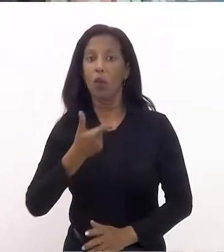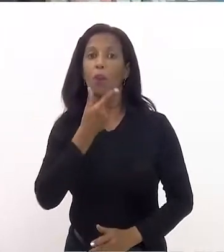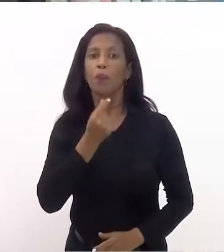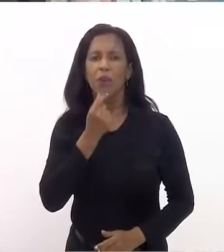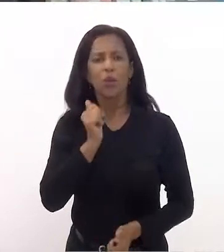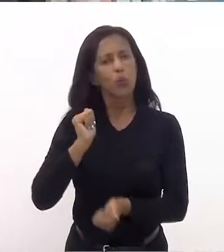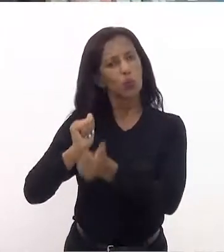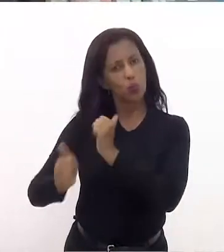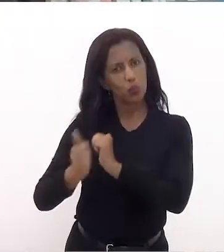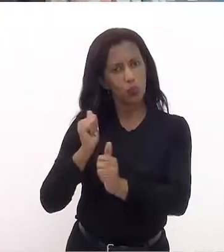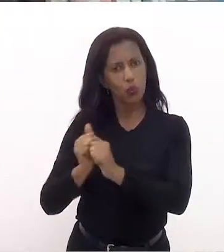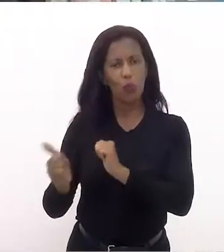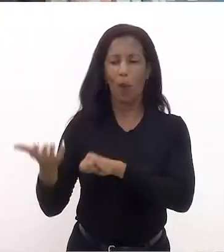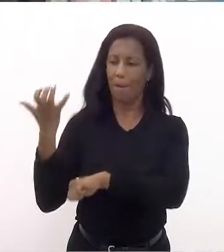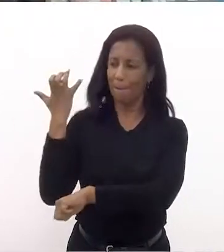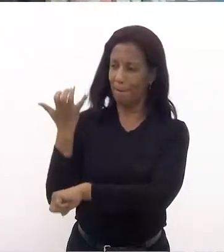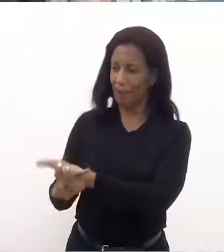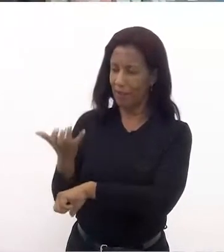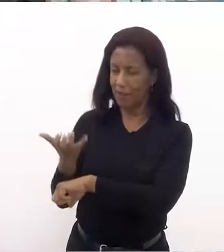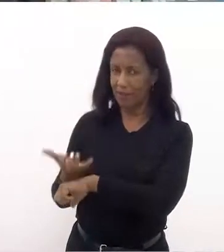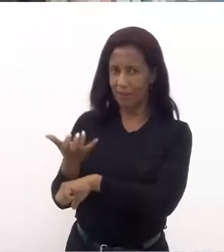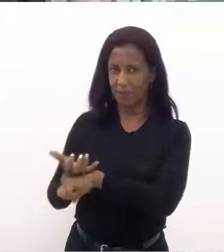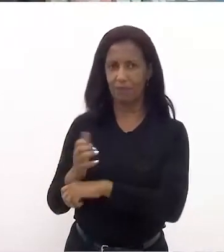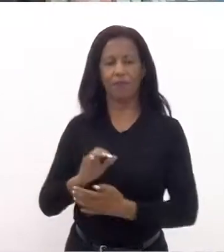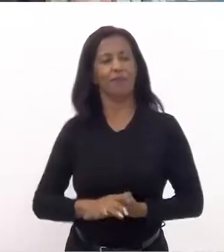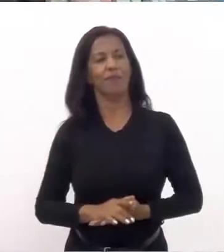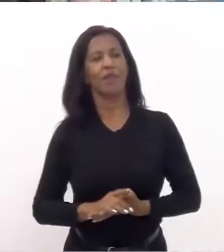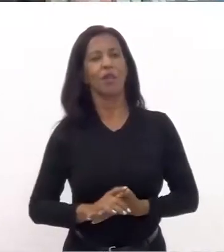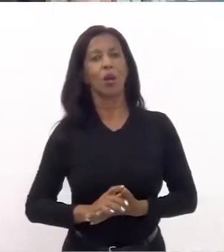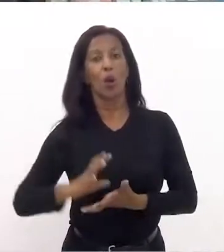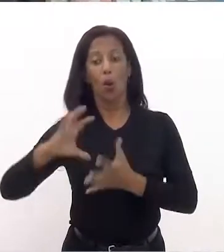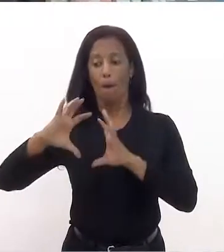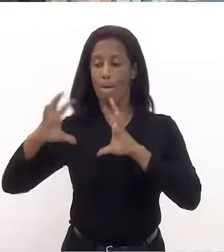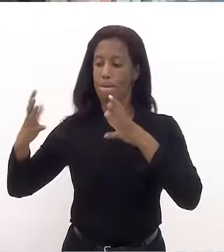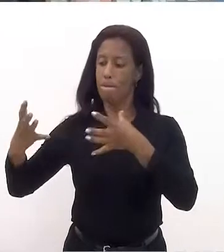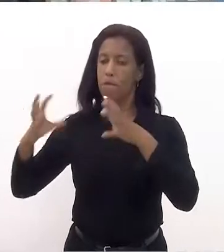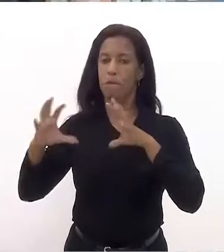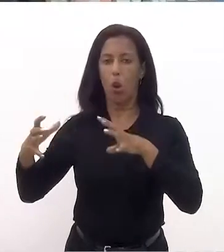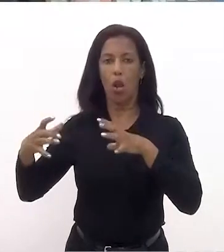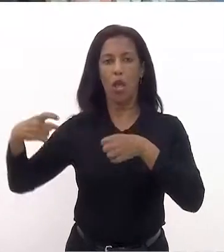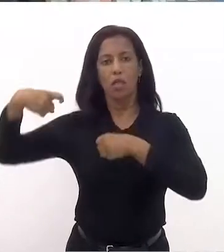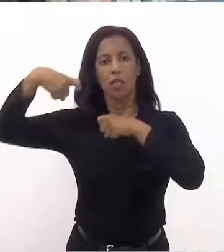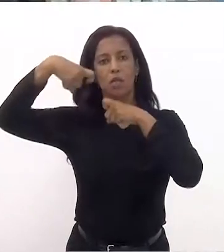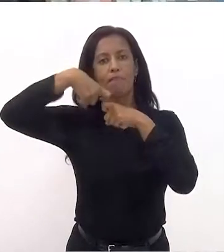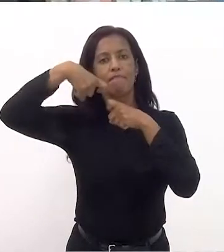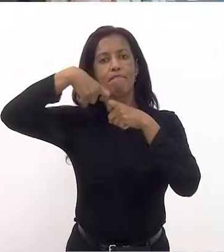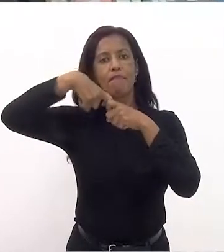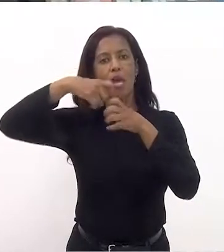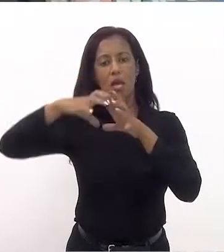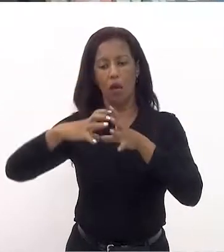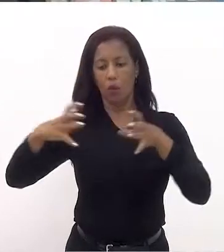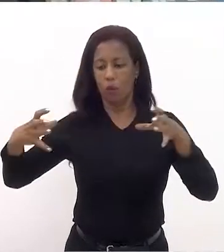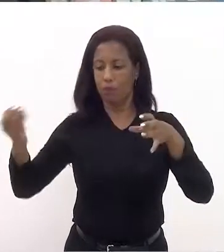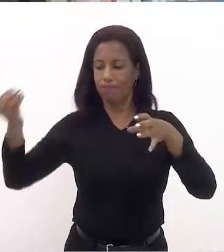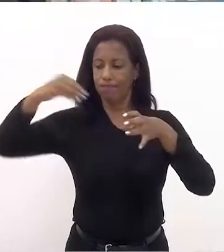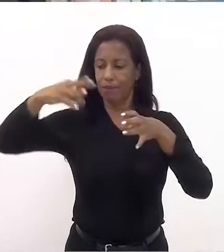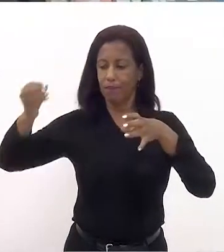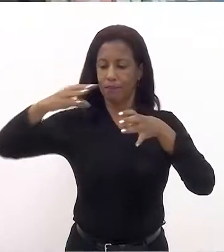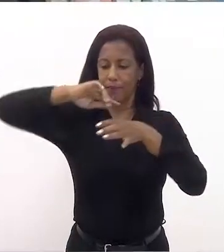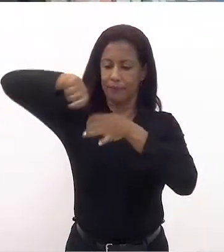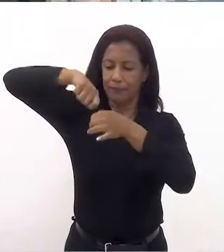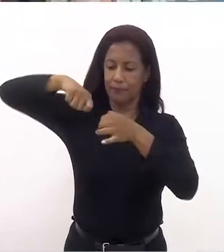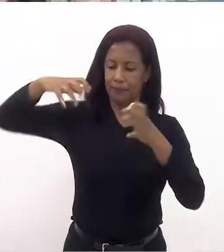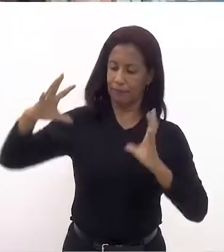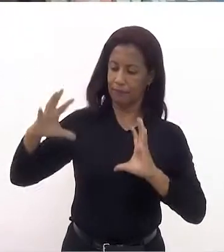jogavam futebol na praça com bolas feitas de meia. Não havia bola. Mas